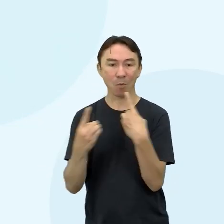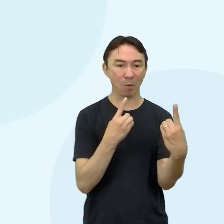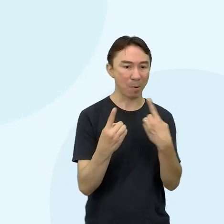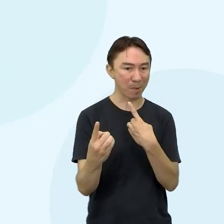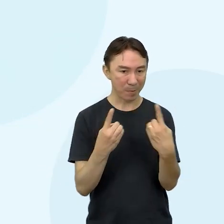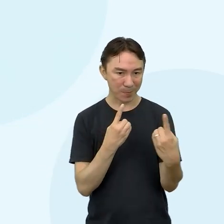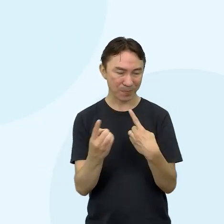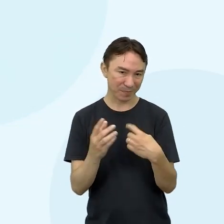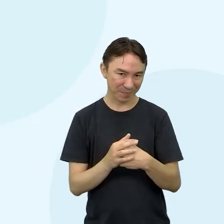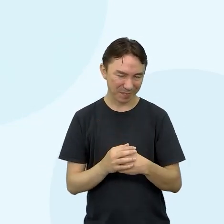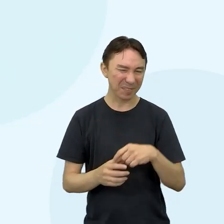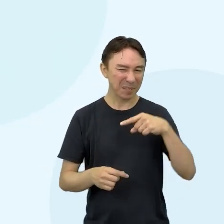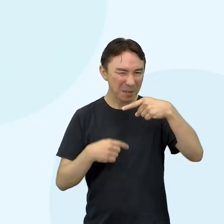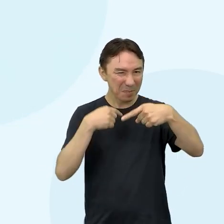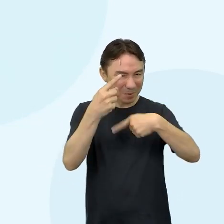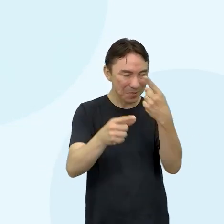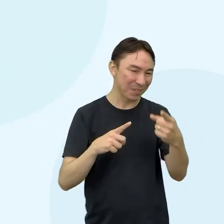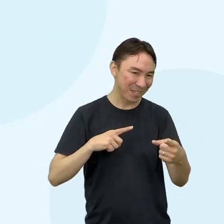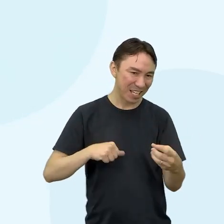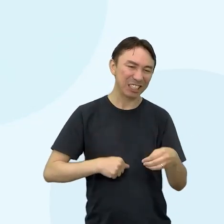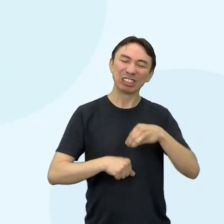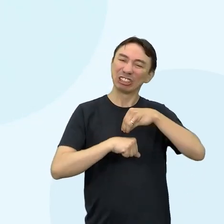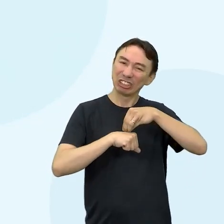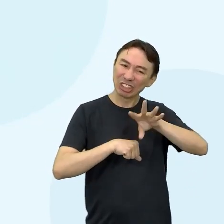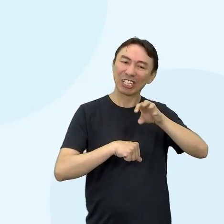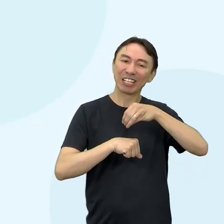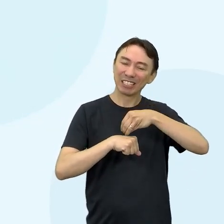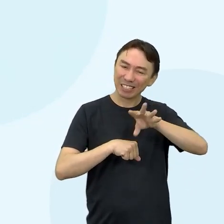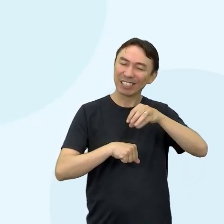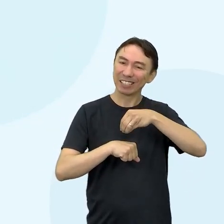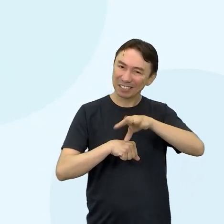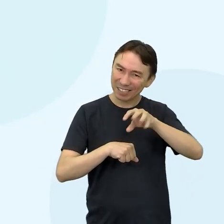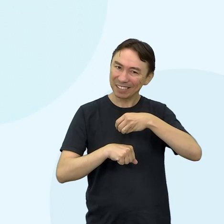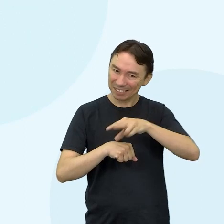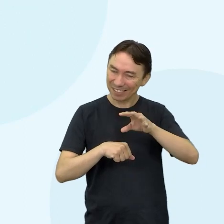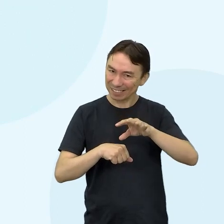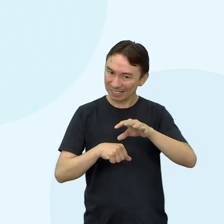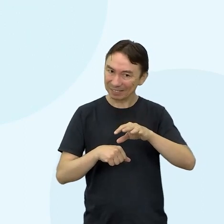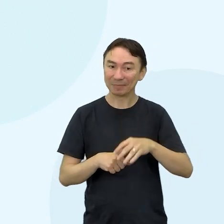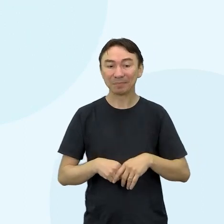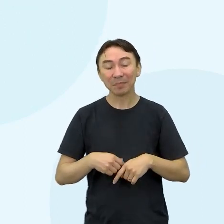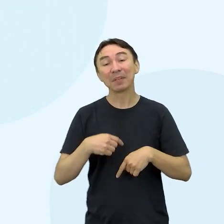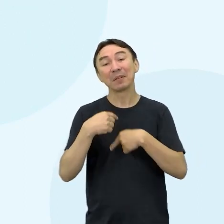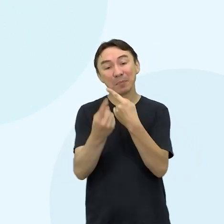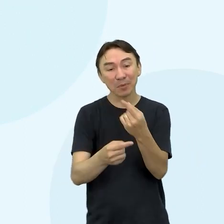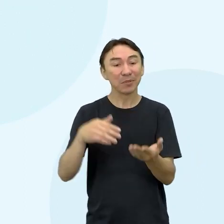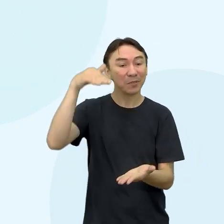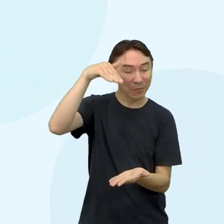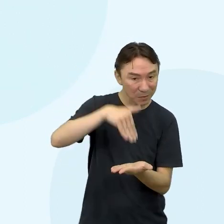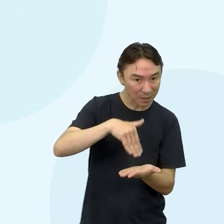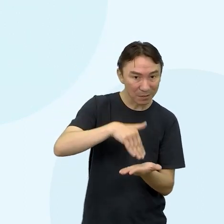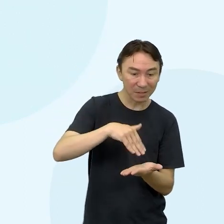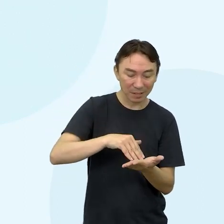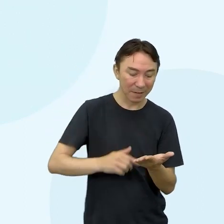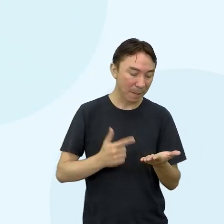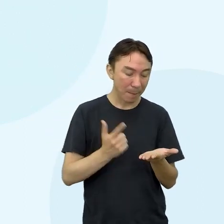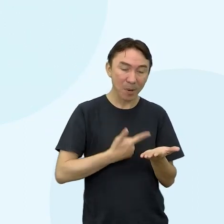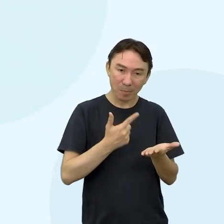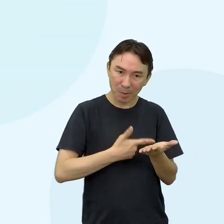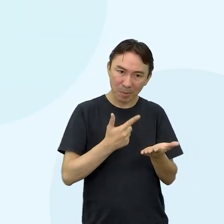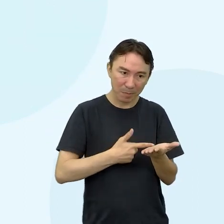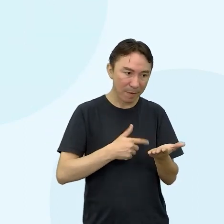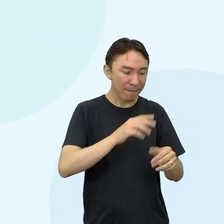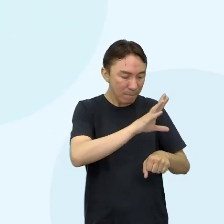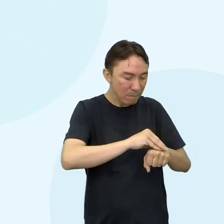Em seguida, a gente vai dar algumas dicas sobre essas temáticas que a gente vai trabalhar, né? E as referências bibliográficas no final